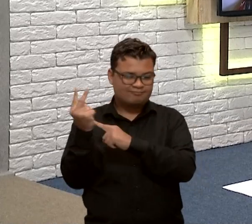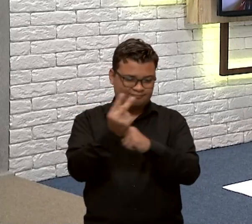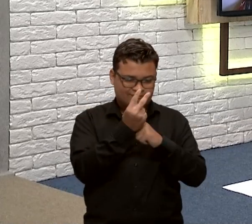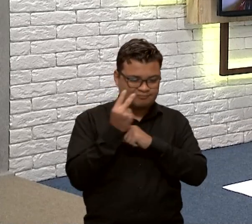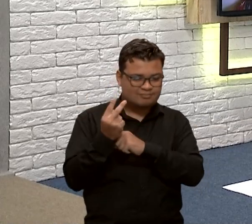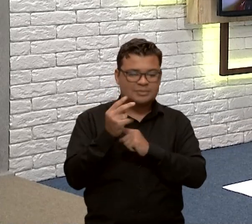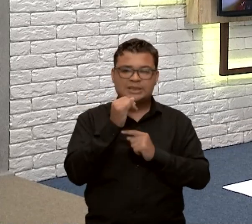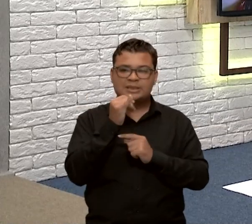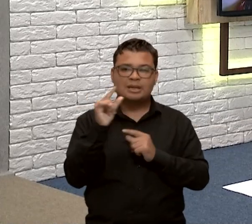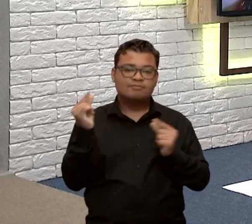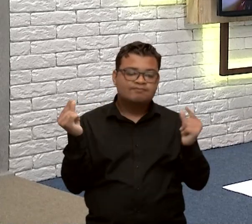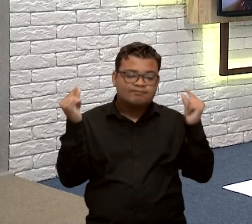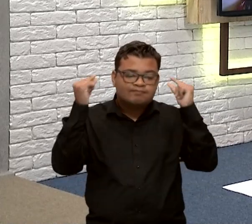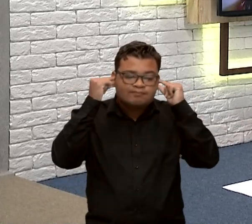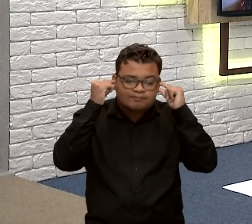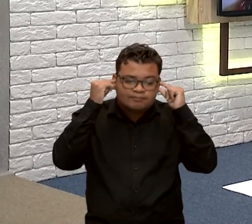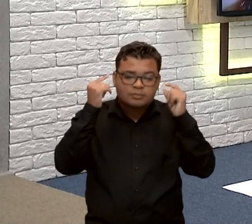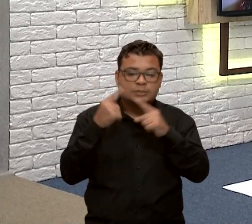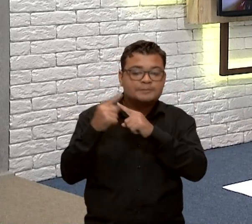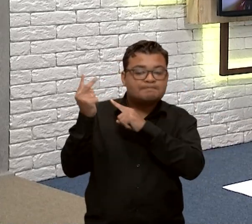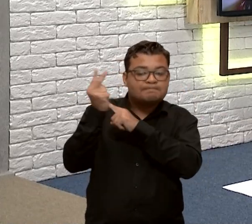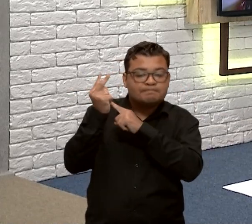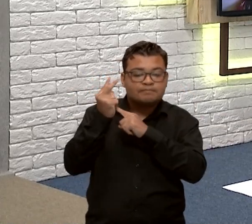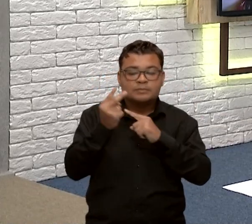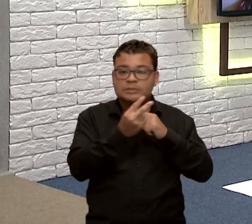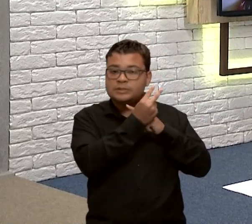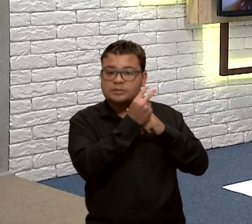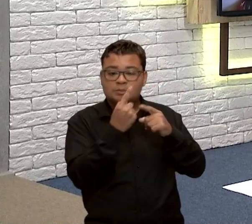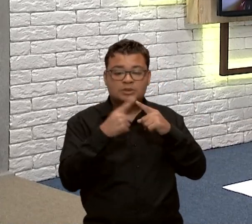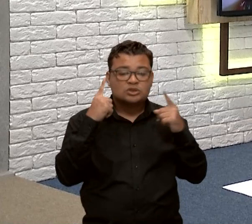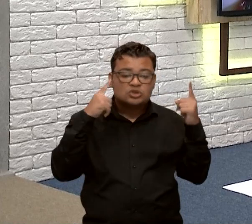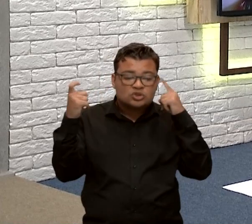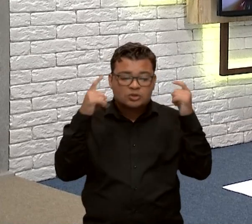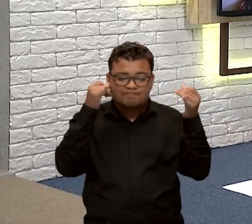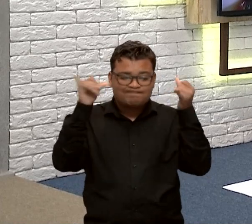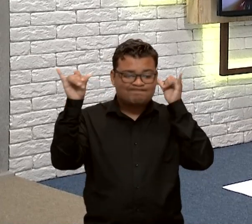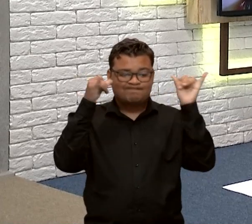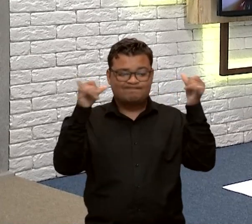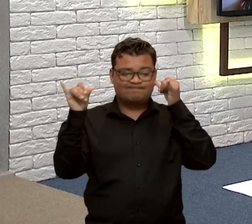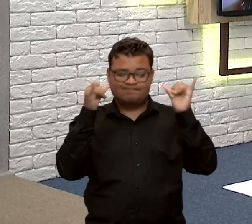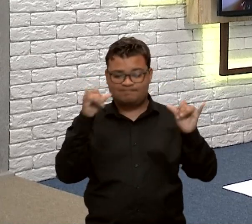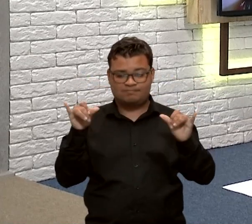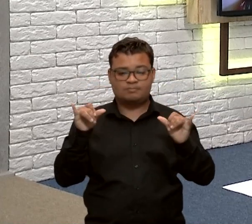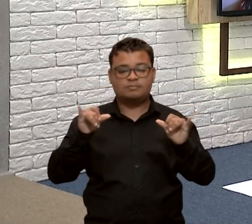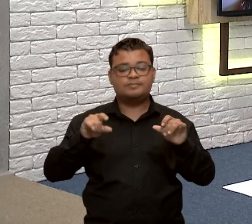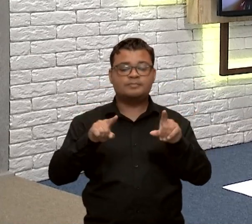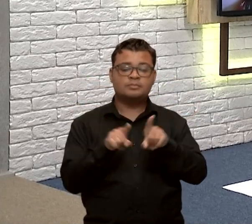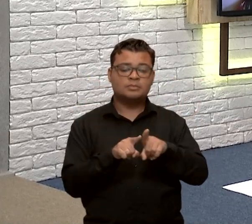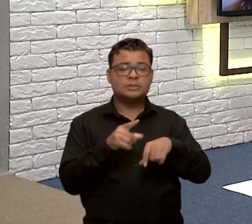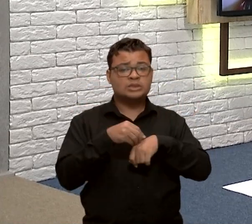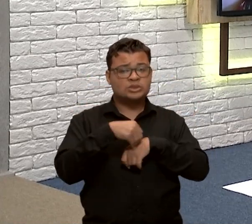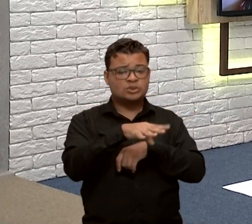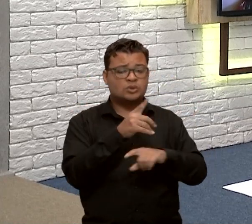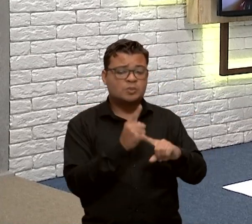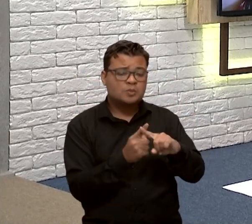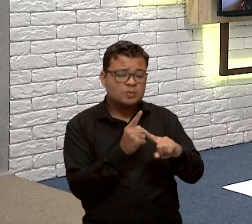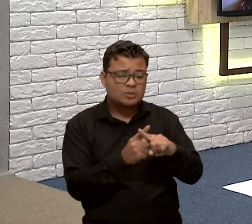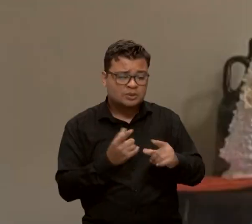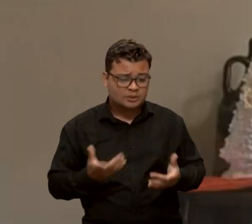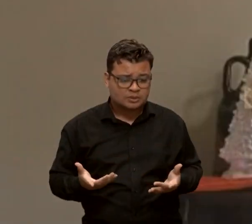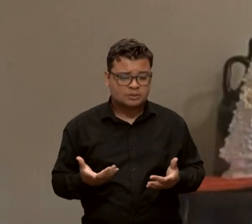ó, bloquear. Você sabe que é esperado esse barulho. Outra dica é, por que se expor a